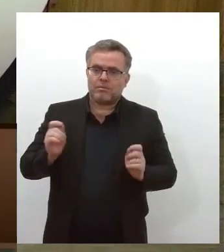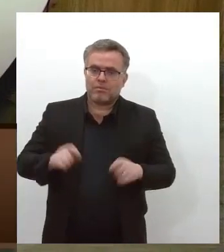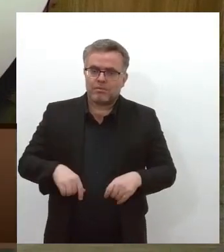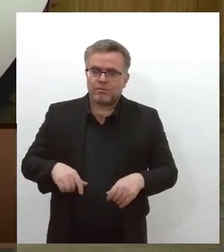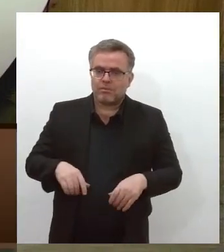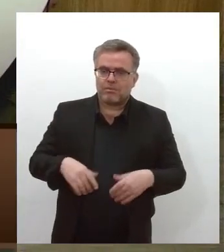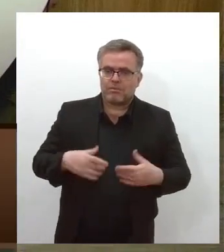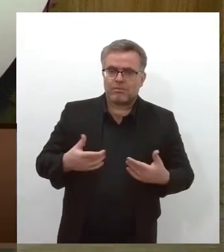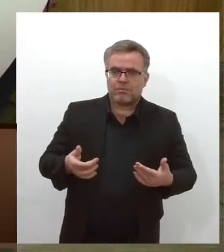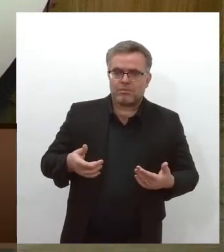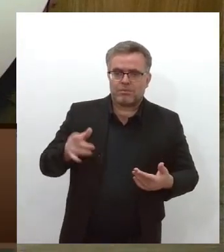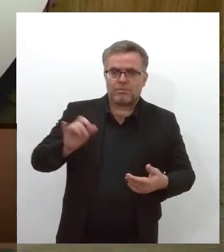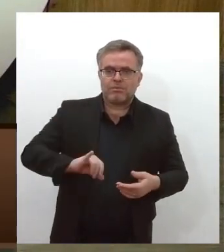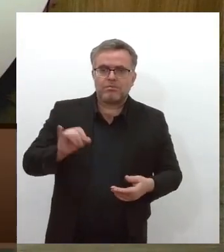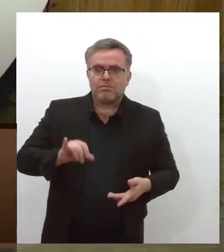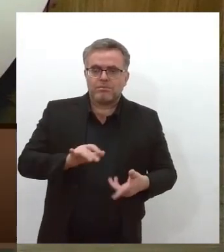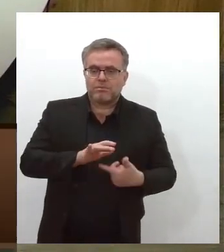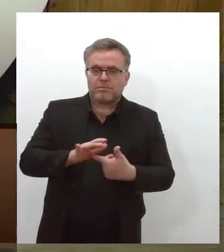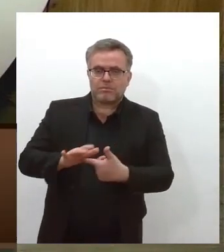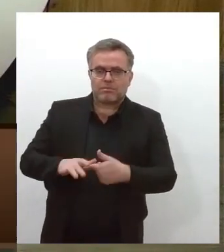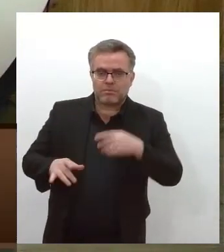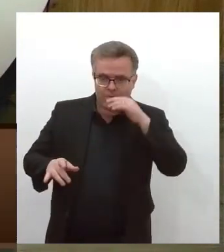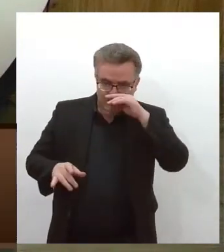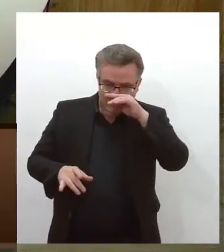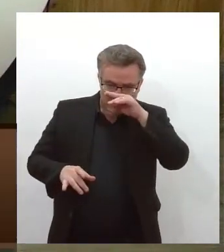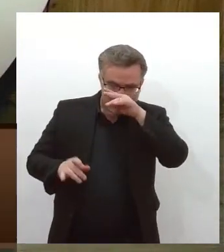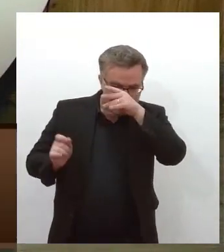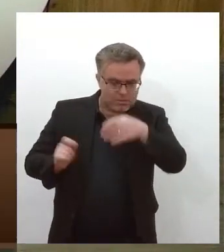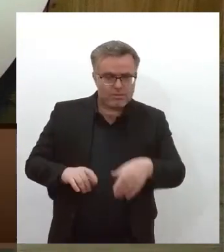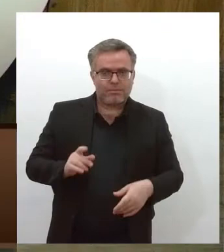da comunidade, da população, para o processo eleitoral?